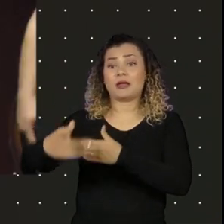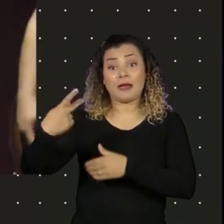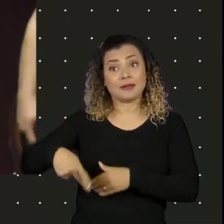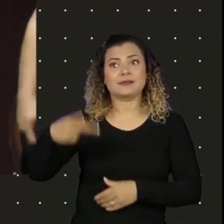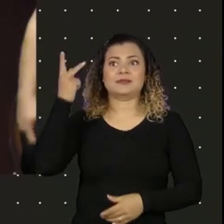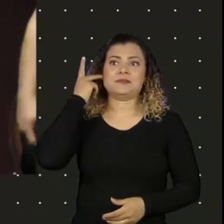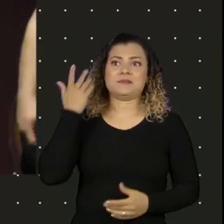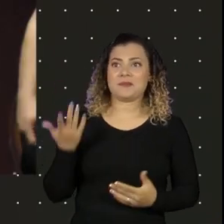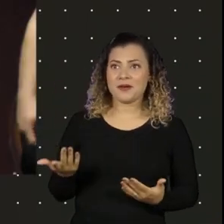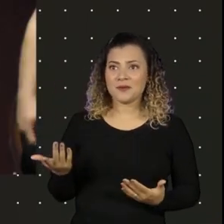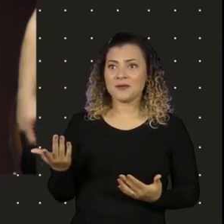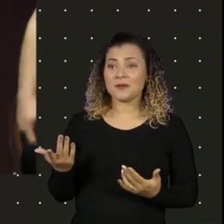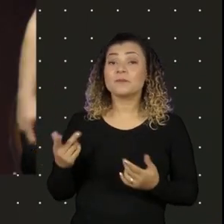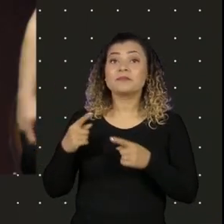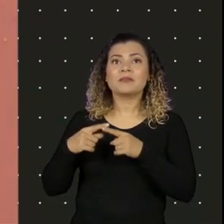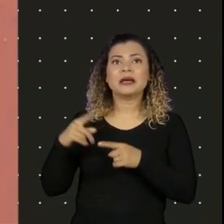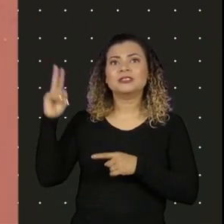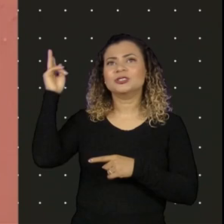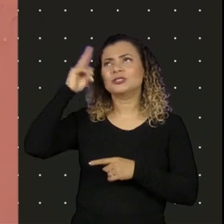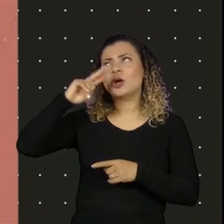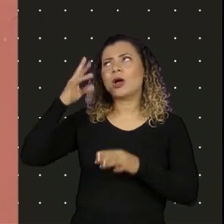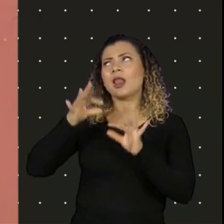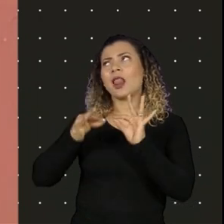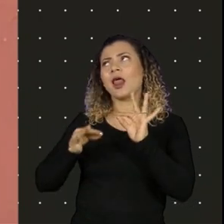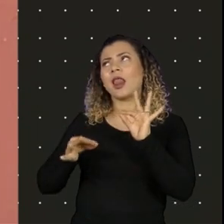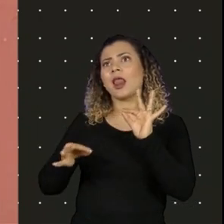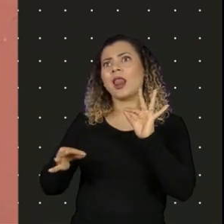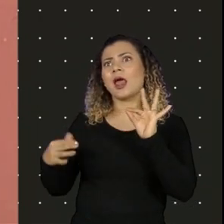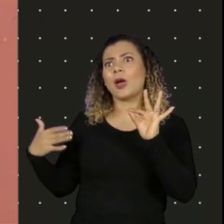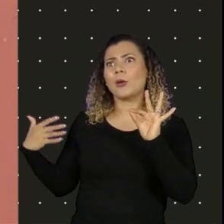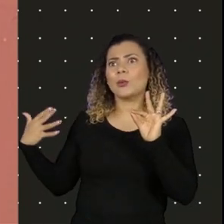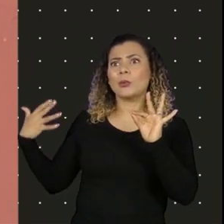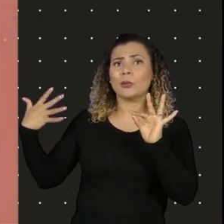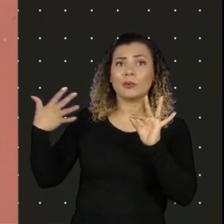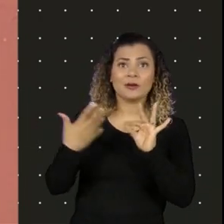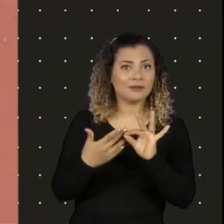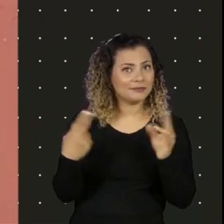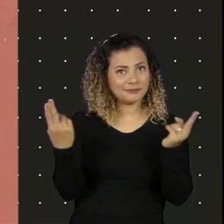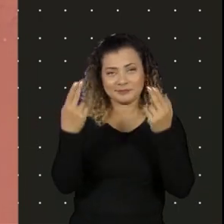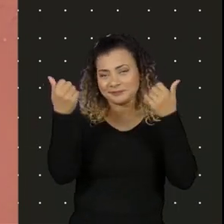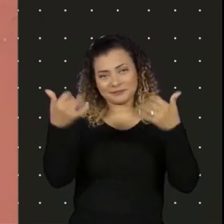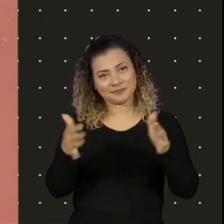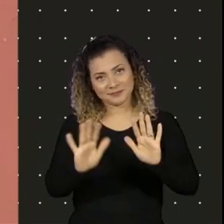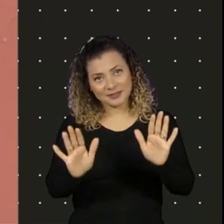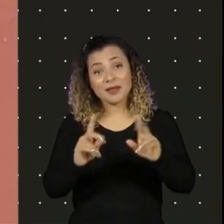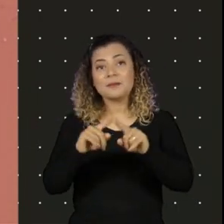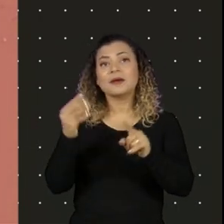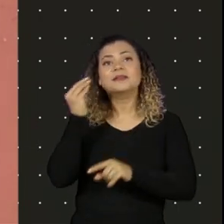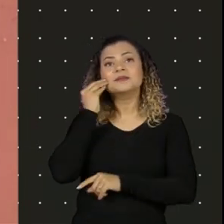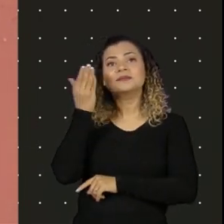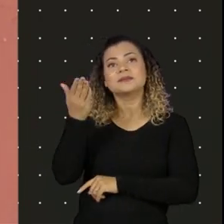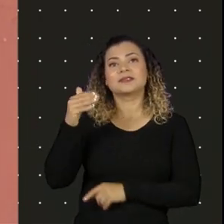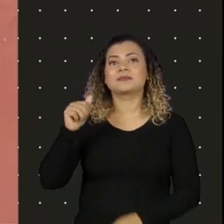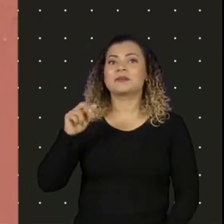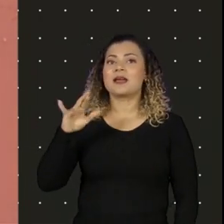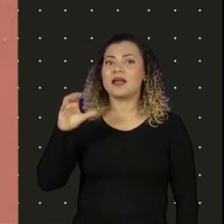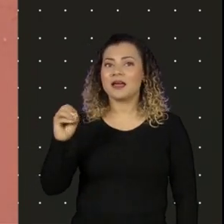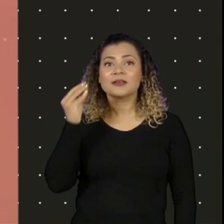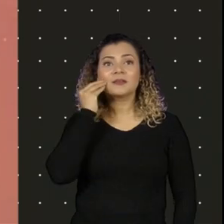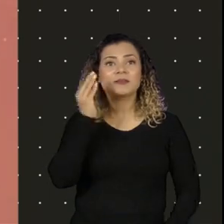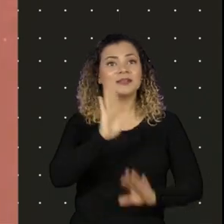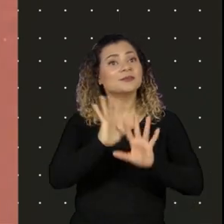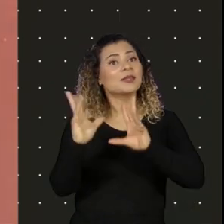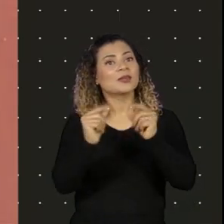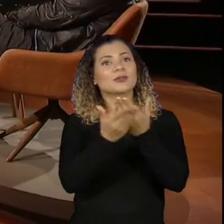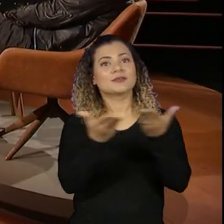Paulo. Mas essa é uma longa história que não cabe aqui. Quero mandar um beijo pro Mário, um beijo para todo mundo